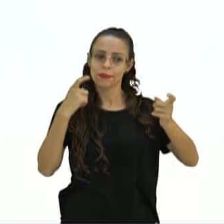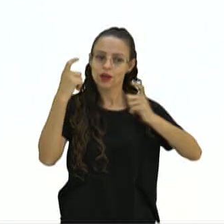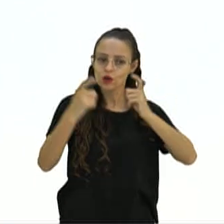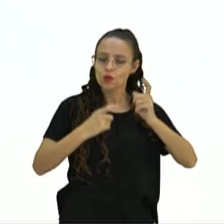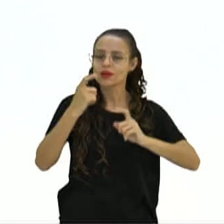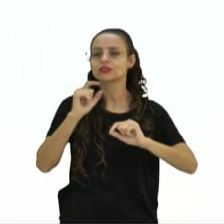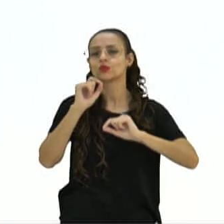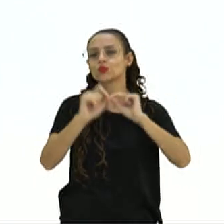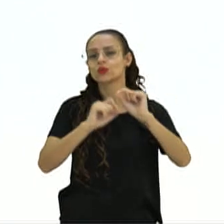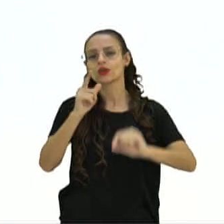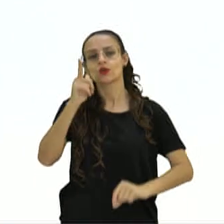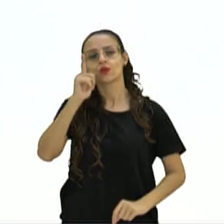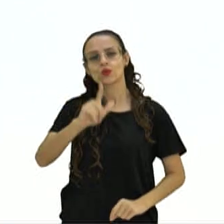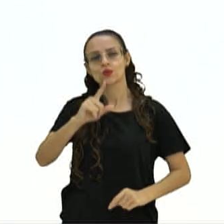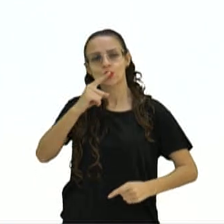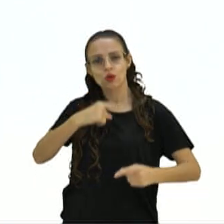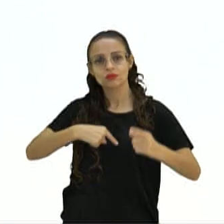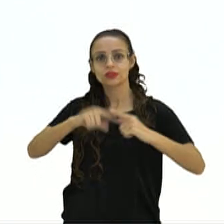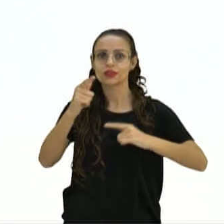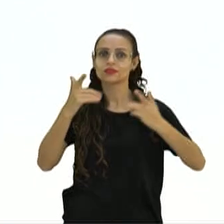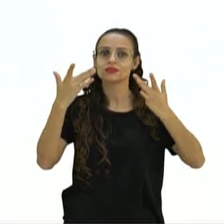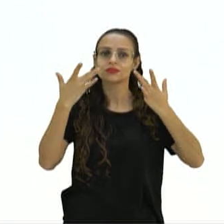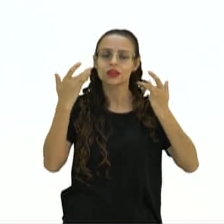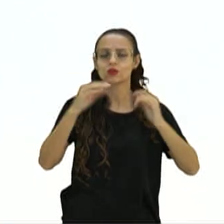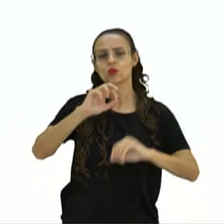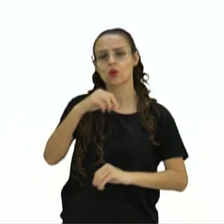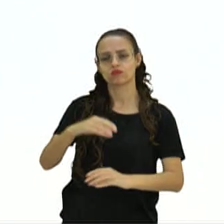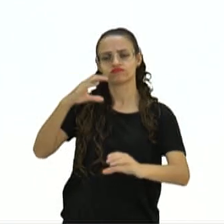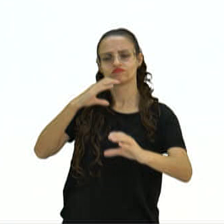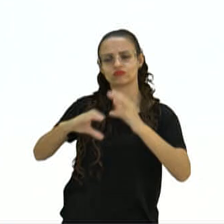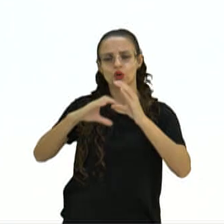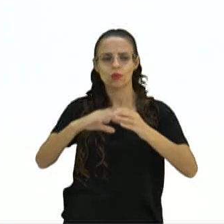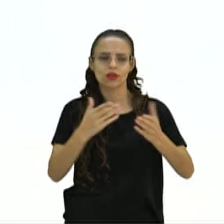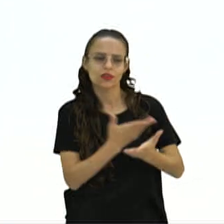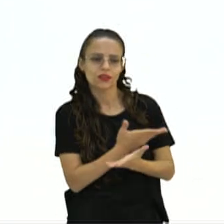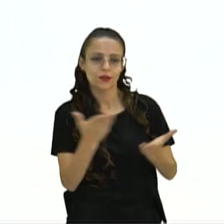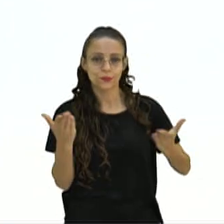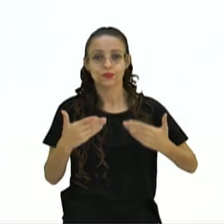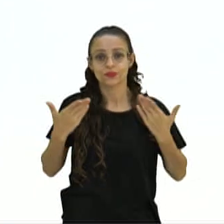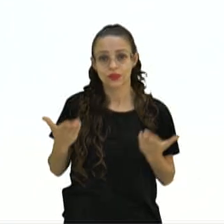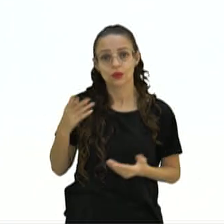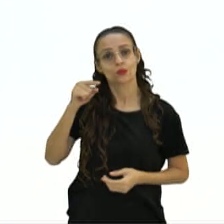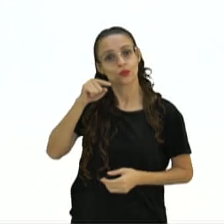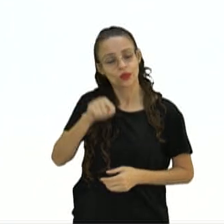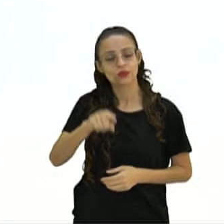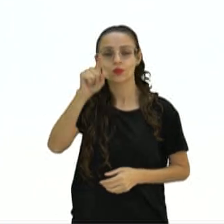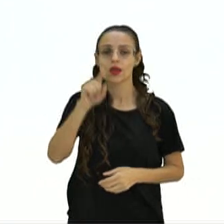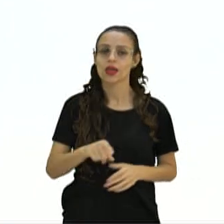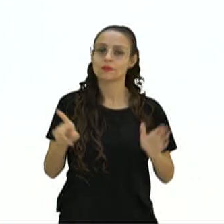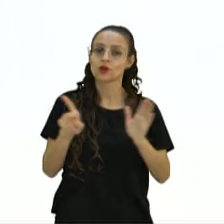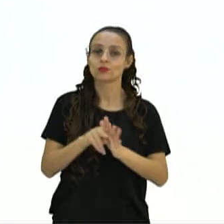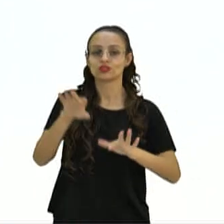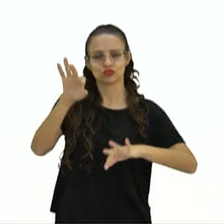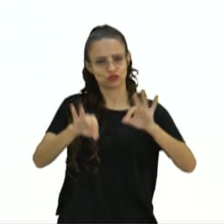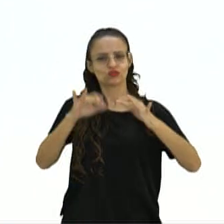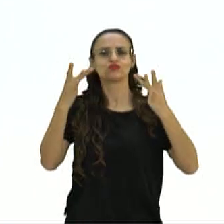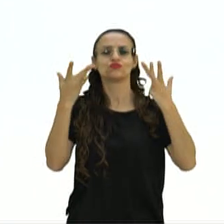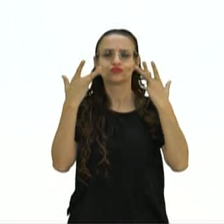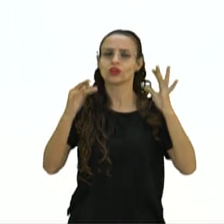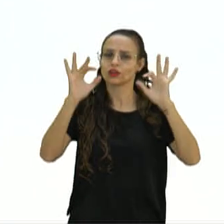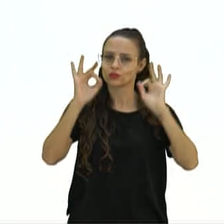estética de alcançar um produto cênico ou de comunicar-se com os espectadores, né? Então aqui entra a questão do teatro mesmo, né,